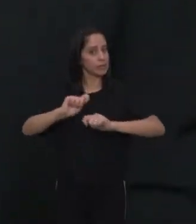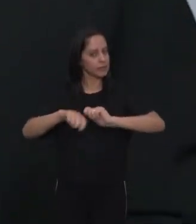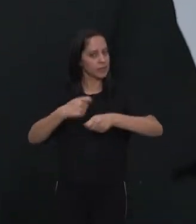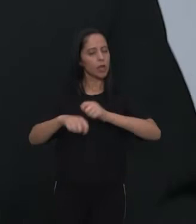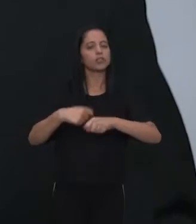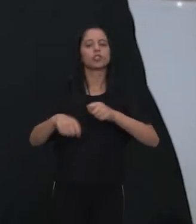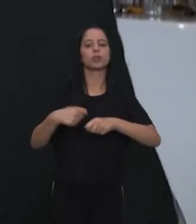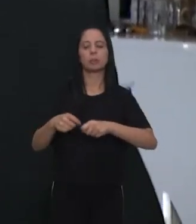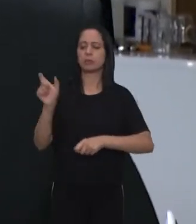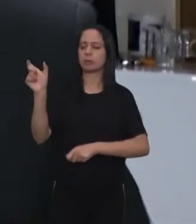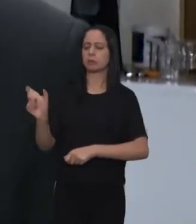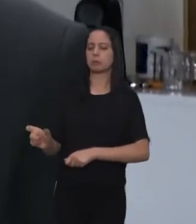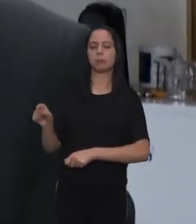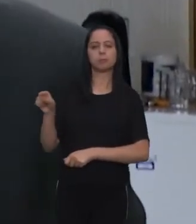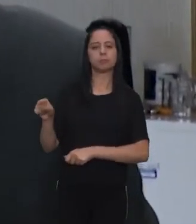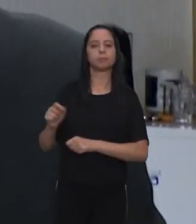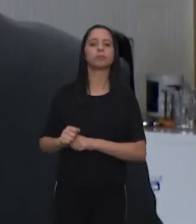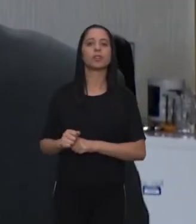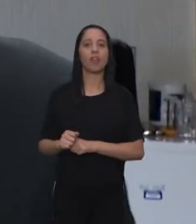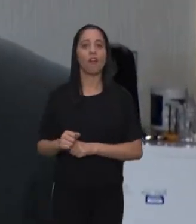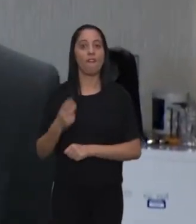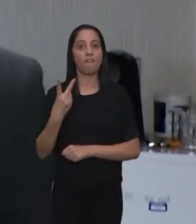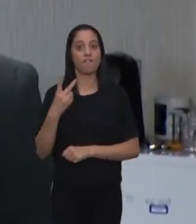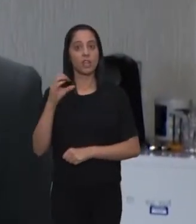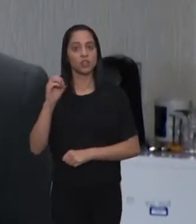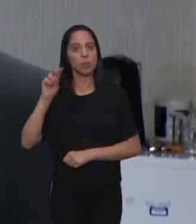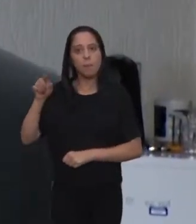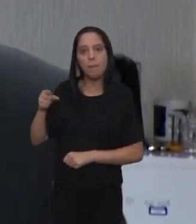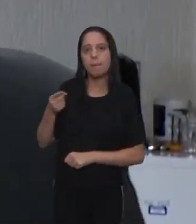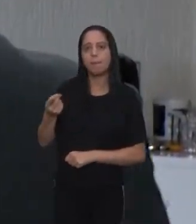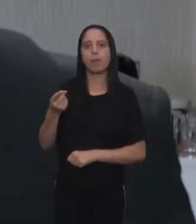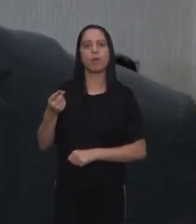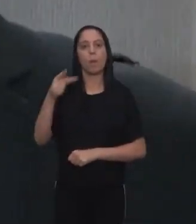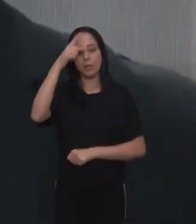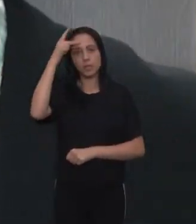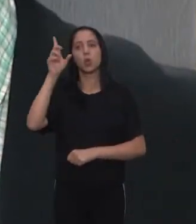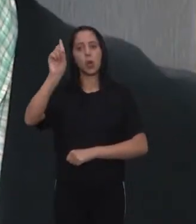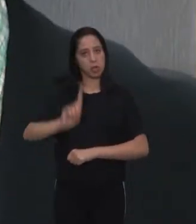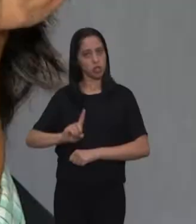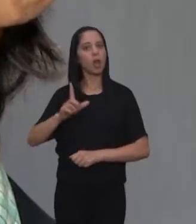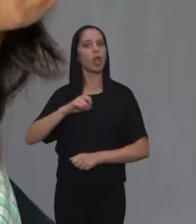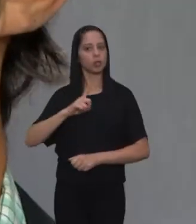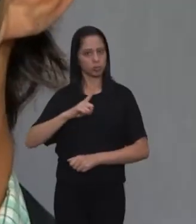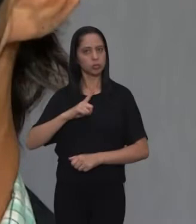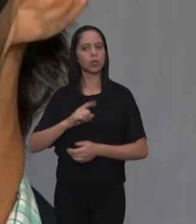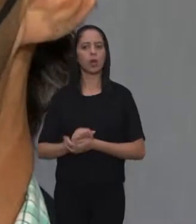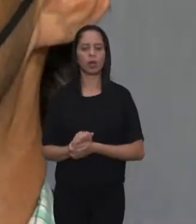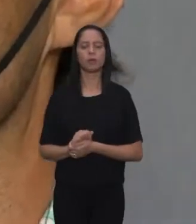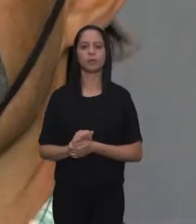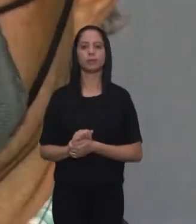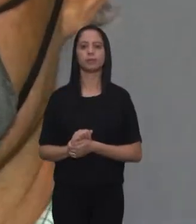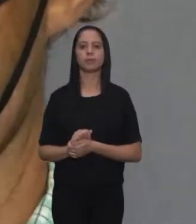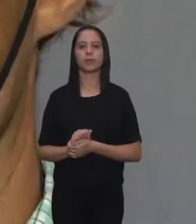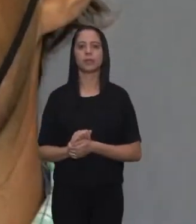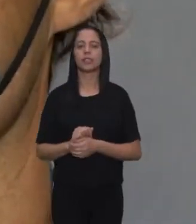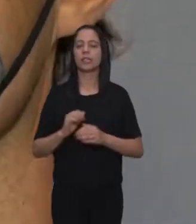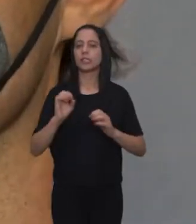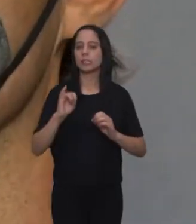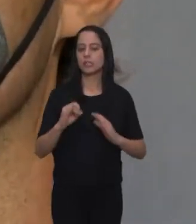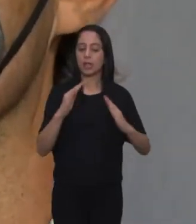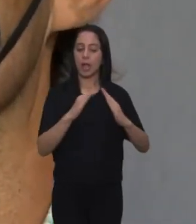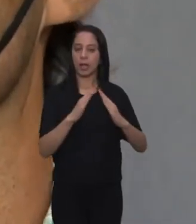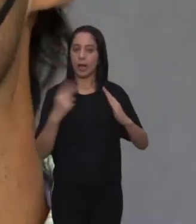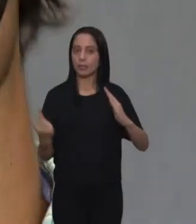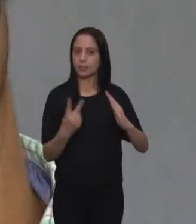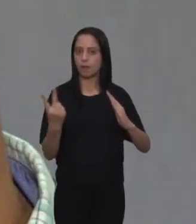de gestão administrativa e Finanças cerca de 20 mil pessoas têm o direito ao benefício concedido ainda para os imóveis